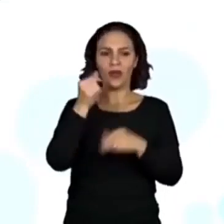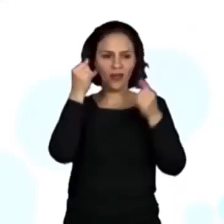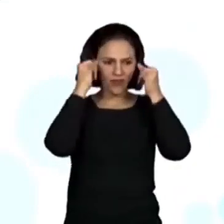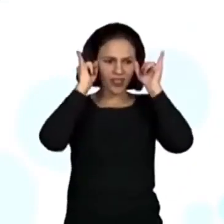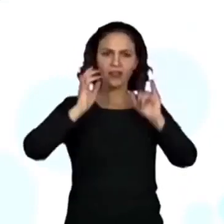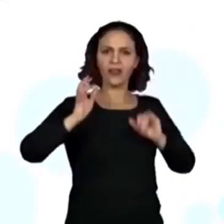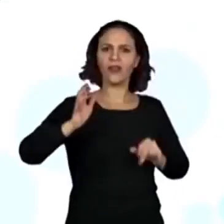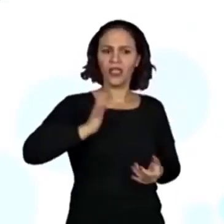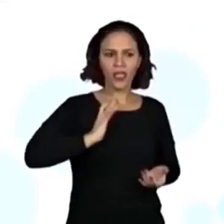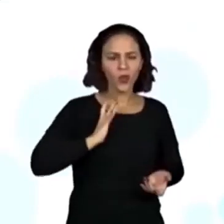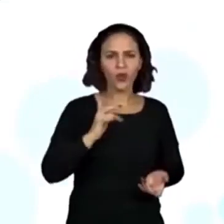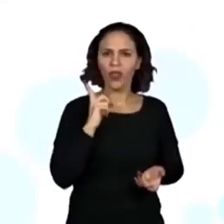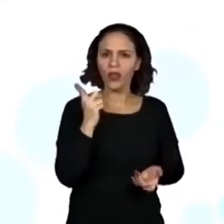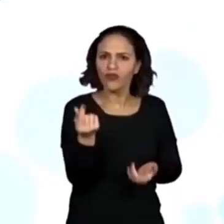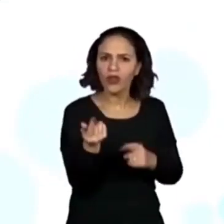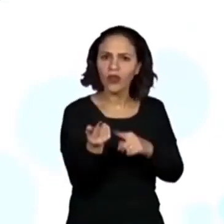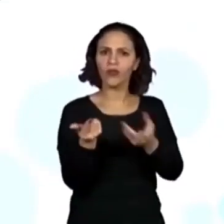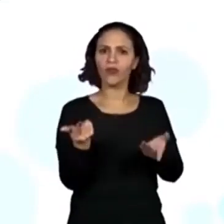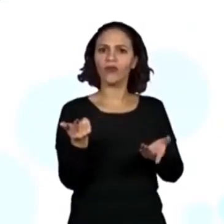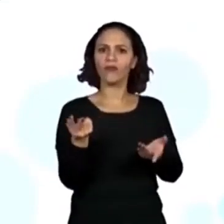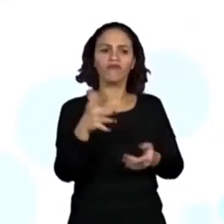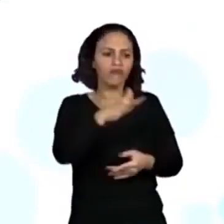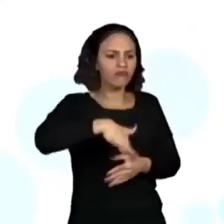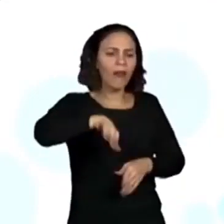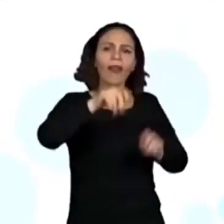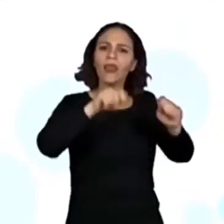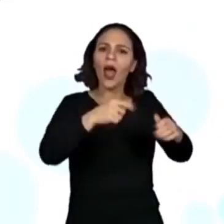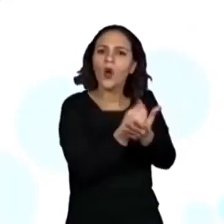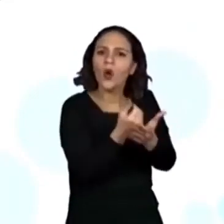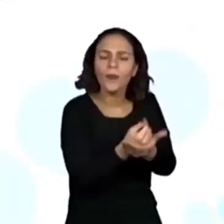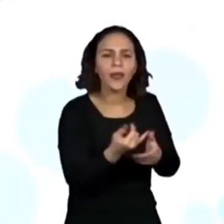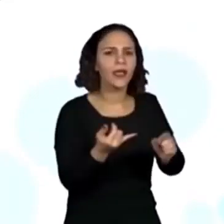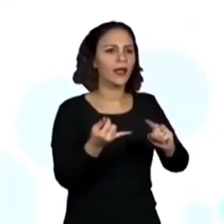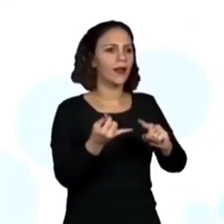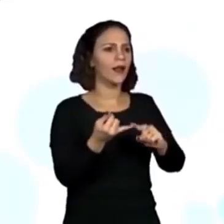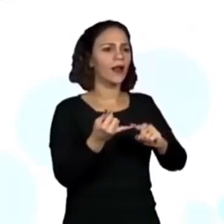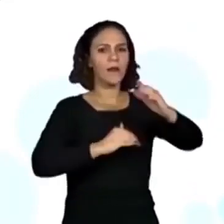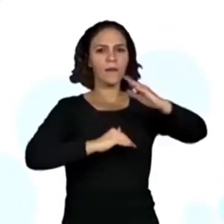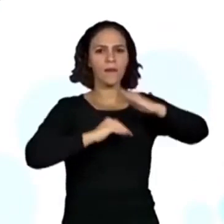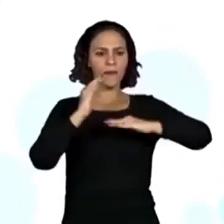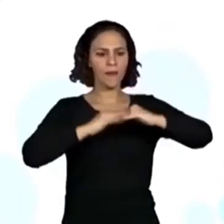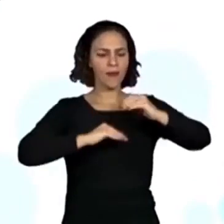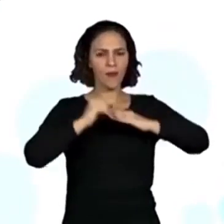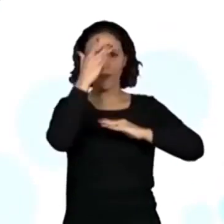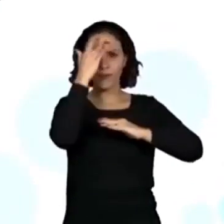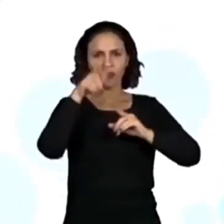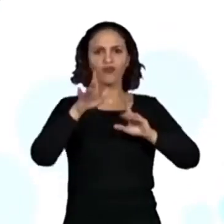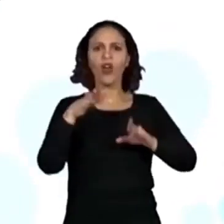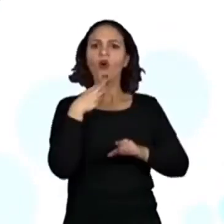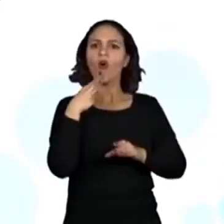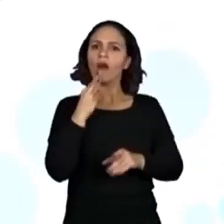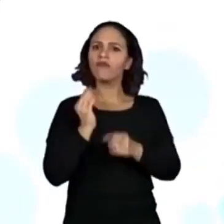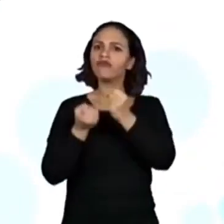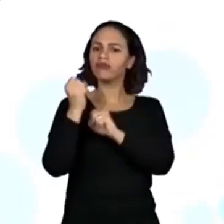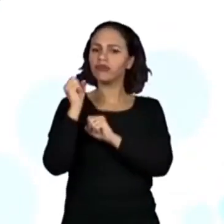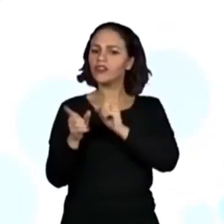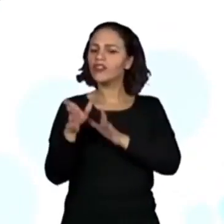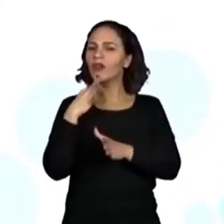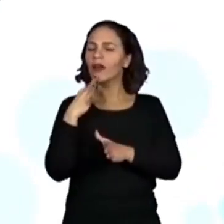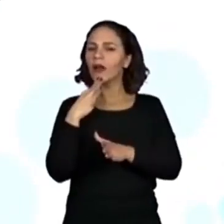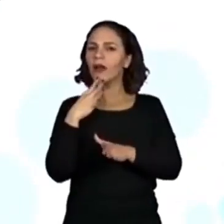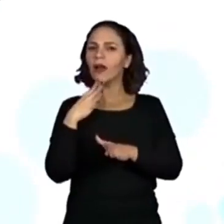dinheiro, ele tinha um mercado consumidor interno, ele tinha uma mão de obra que já tinha um pouco de conhecimento de indústria. Então